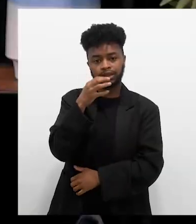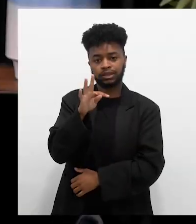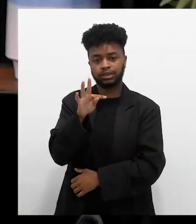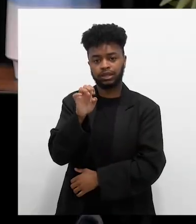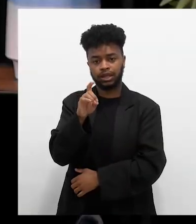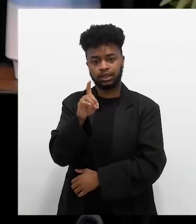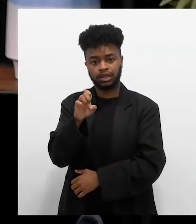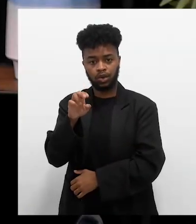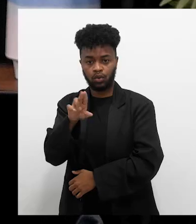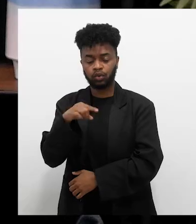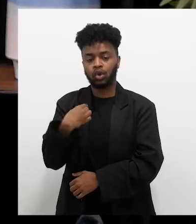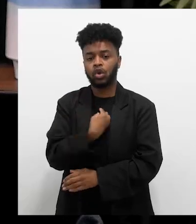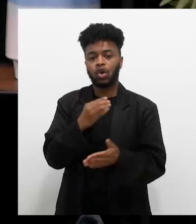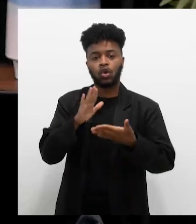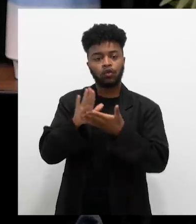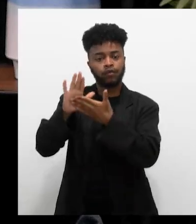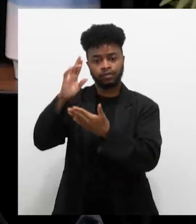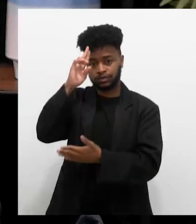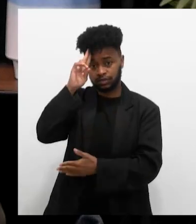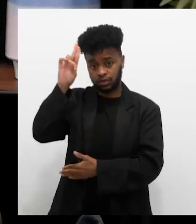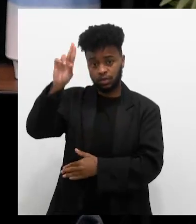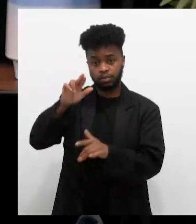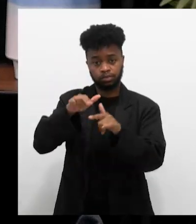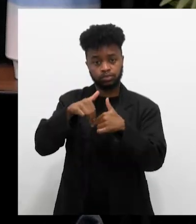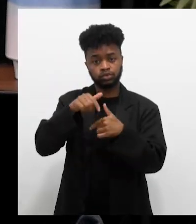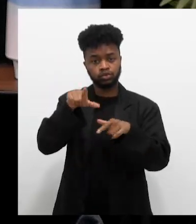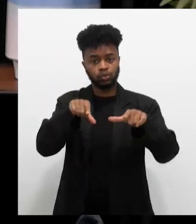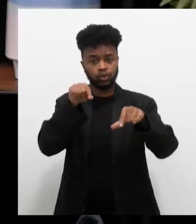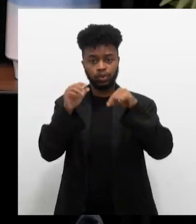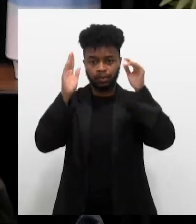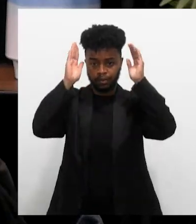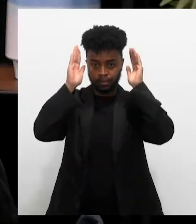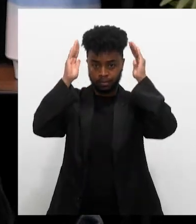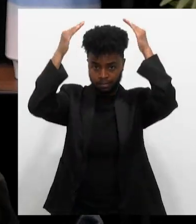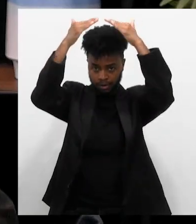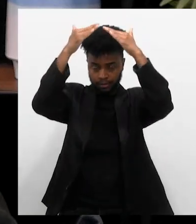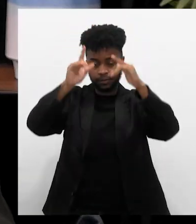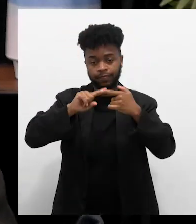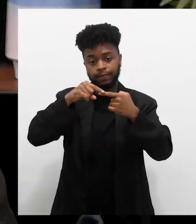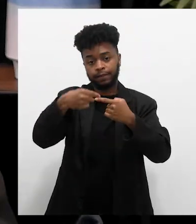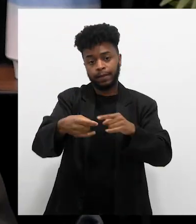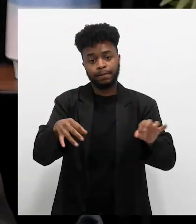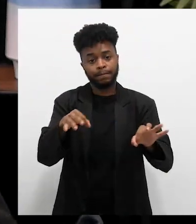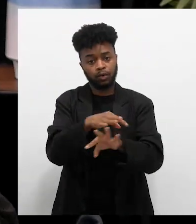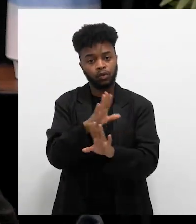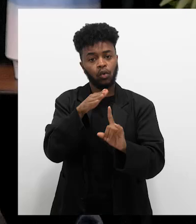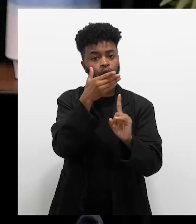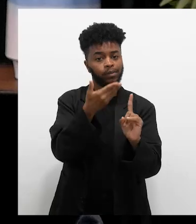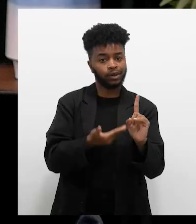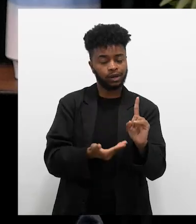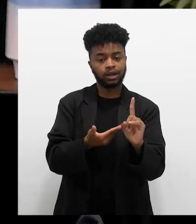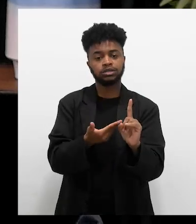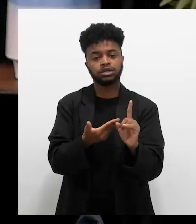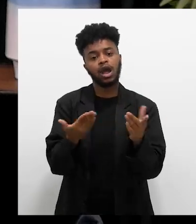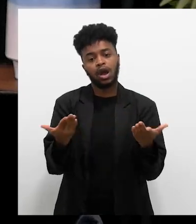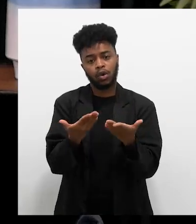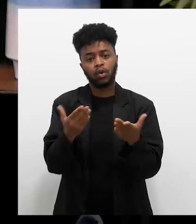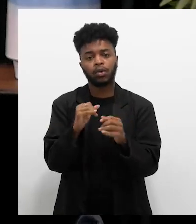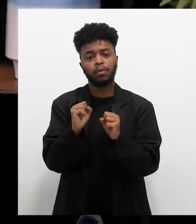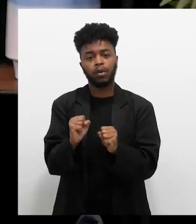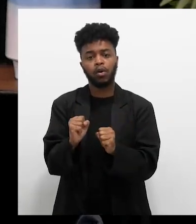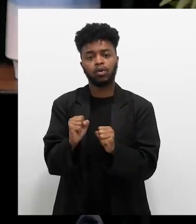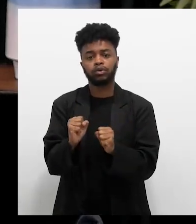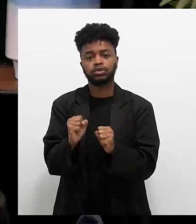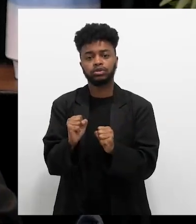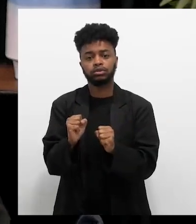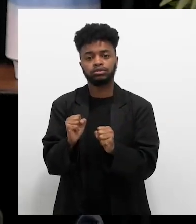ti, Senhor, louvamos. Então, louvamos pela eleição do Papa. Aí, terminado esse Te Deum, as homenagens dos cardeais, ele pode,